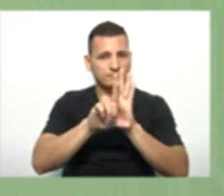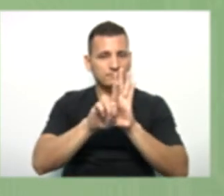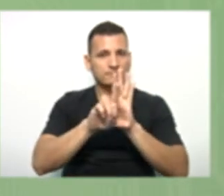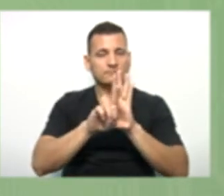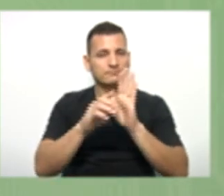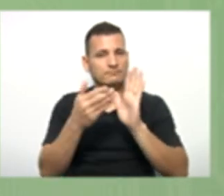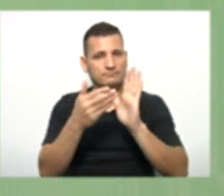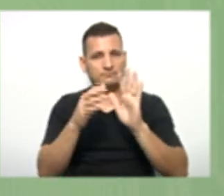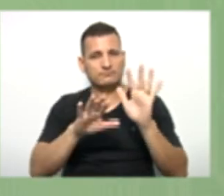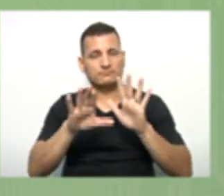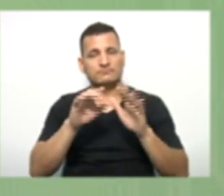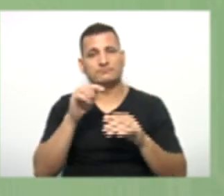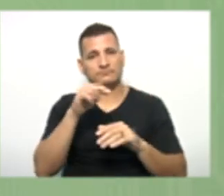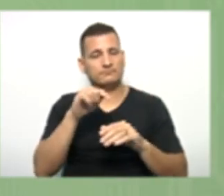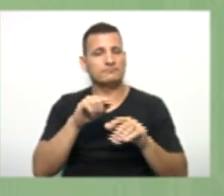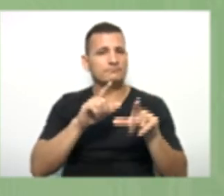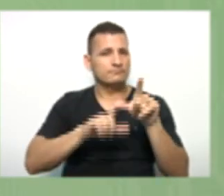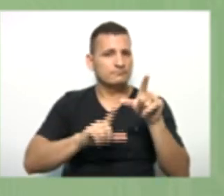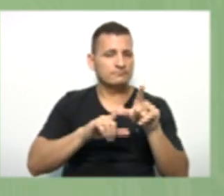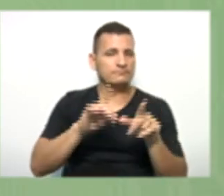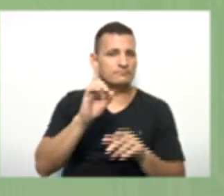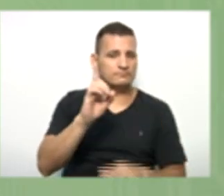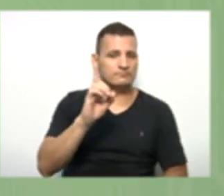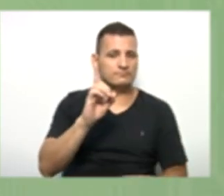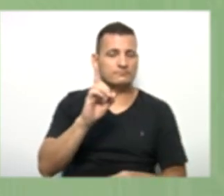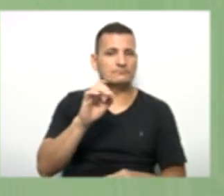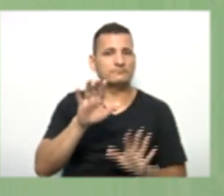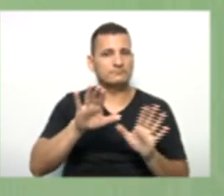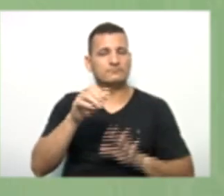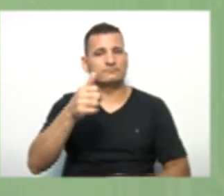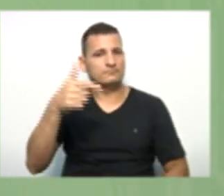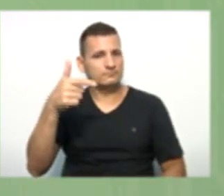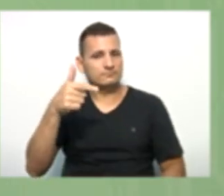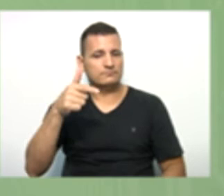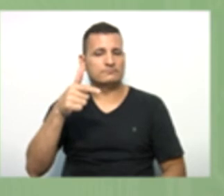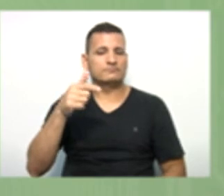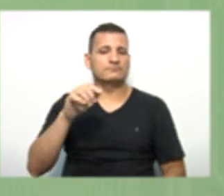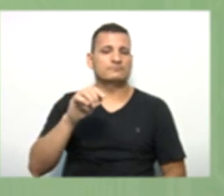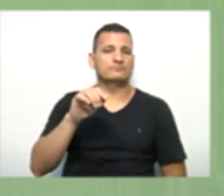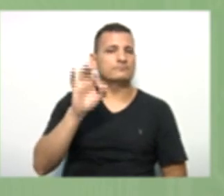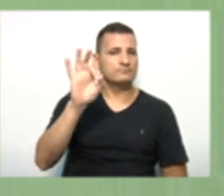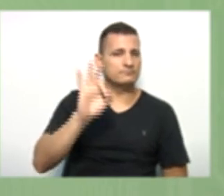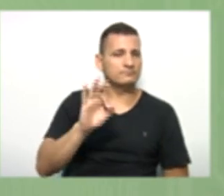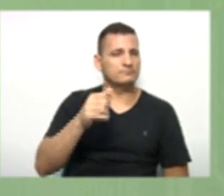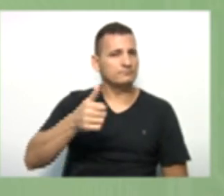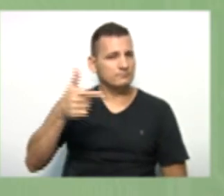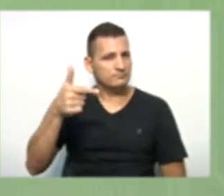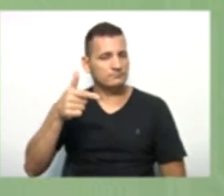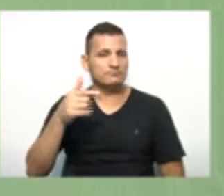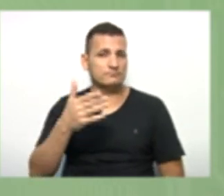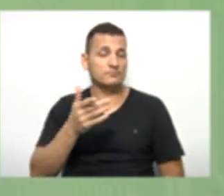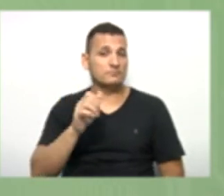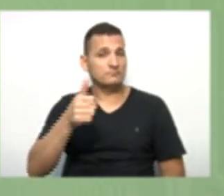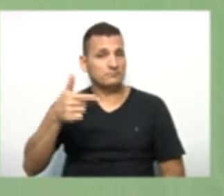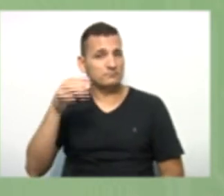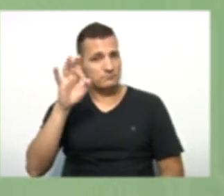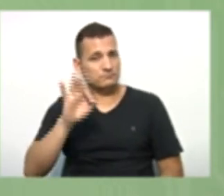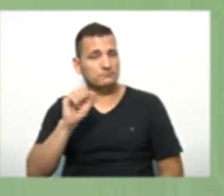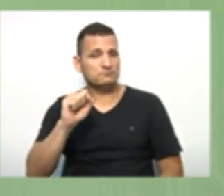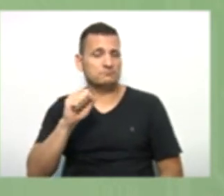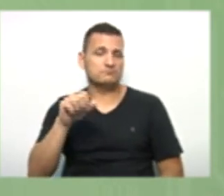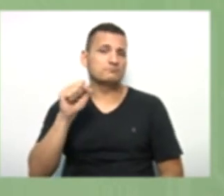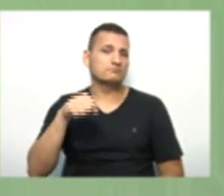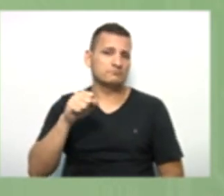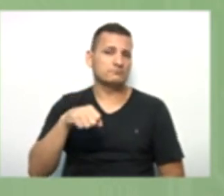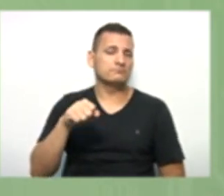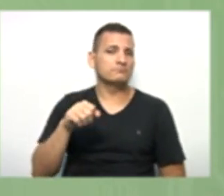olha, muito cuidado com essas pegadinhas, ó. 12, artigo 12, 12%. 12% pode sim receber